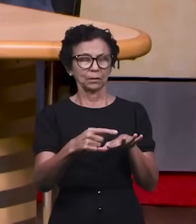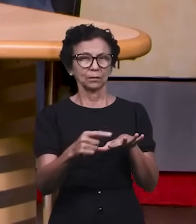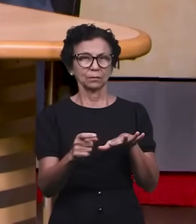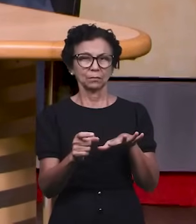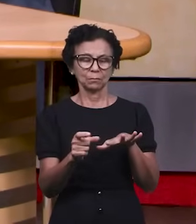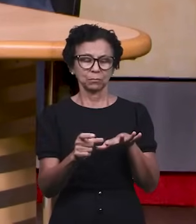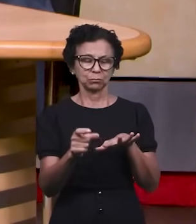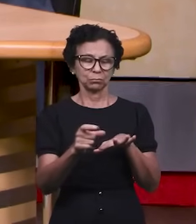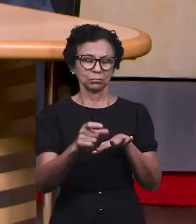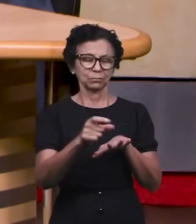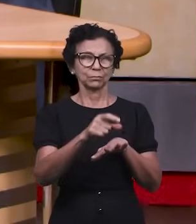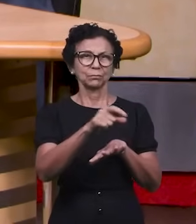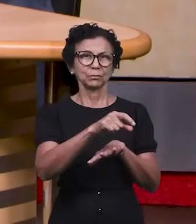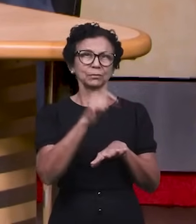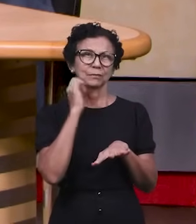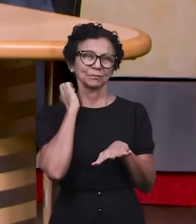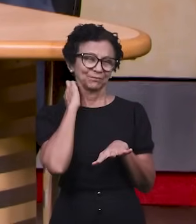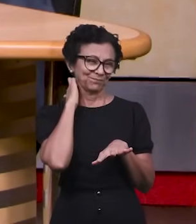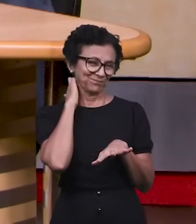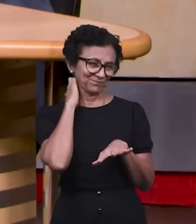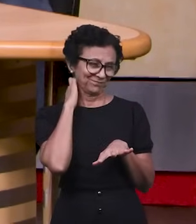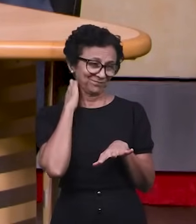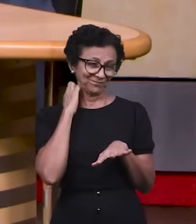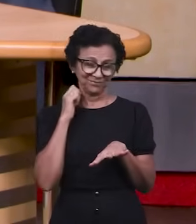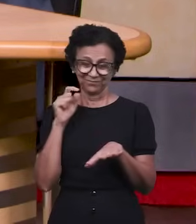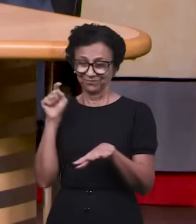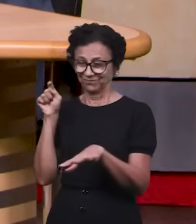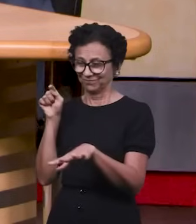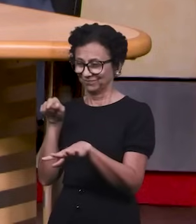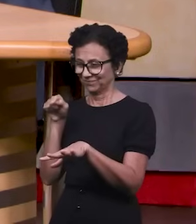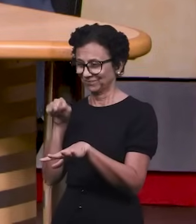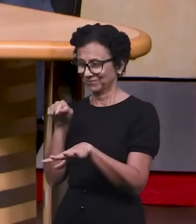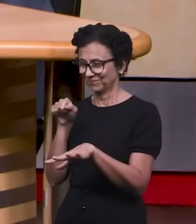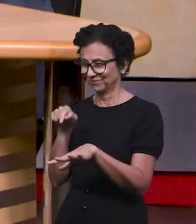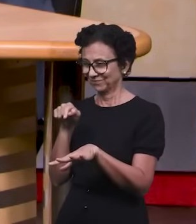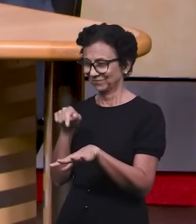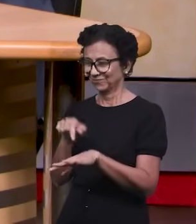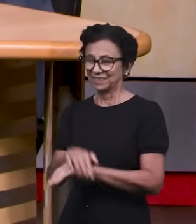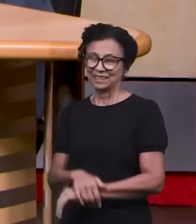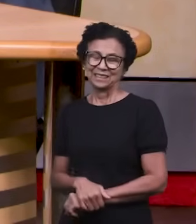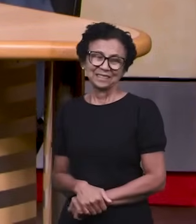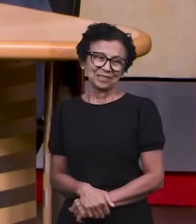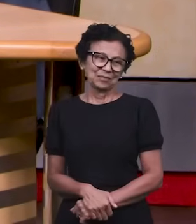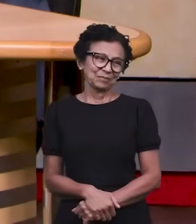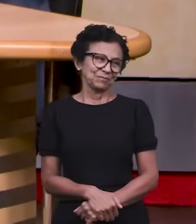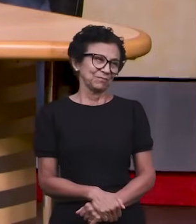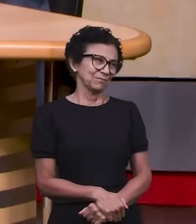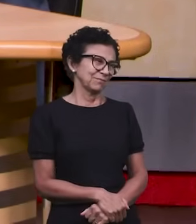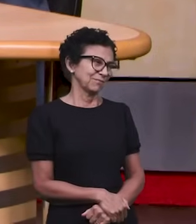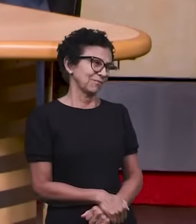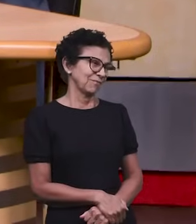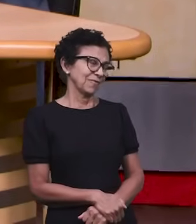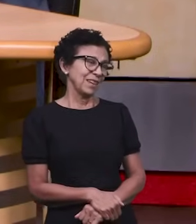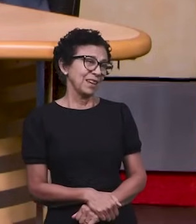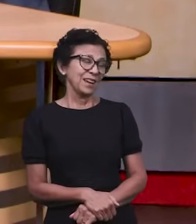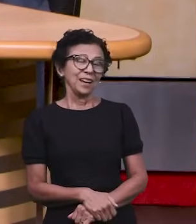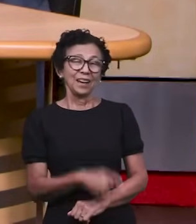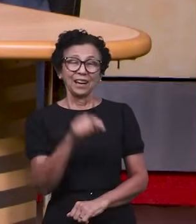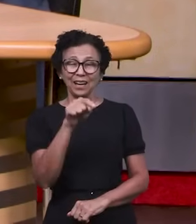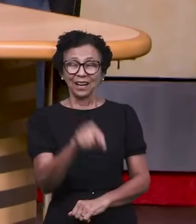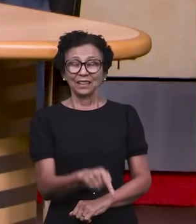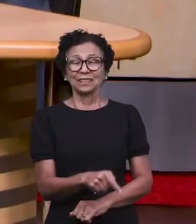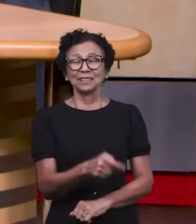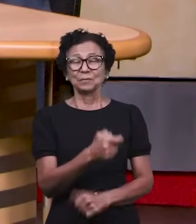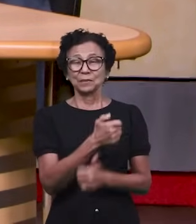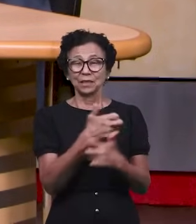Aí eu falei, apontei para a mãozinha dela. Amadeu, você sabe o que é? Tem várias irmãs aqui que usam a mesma coisa